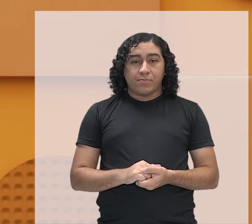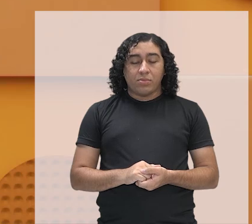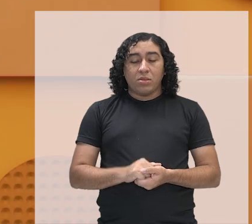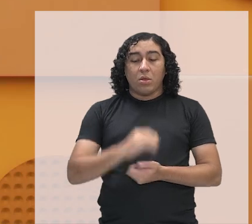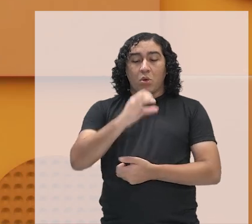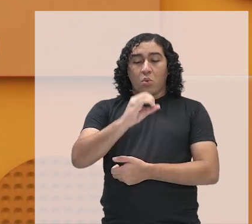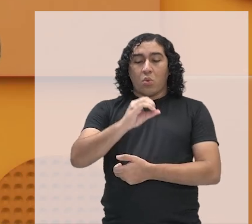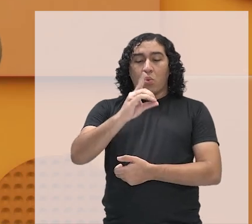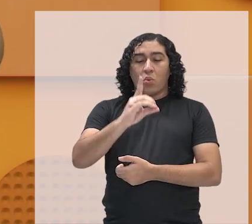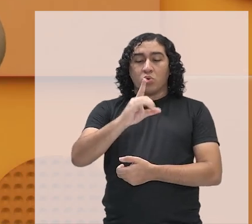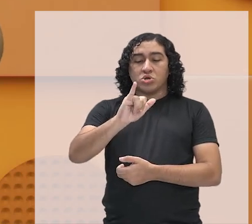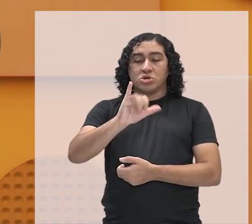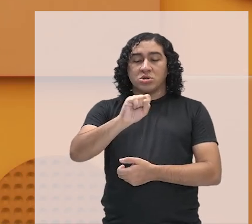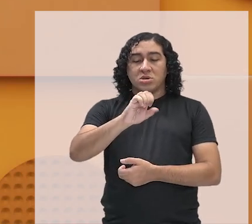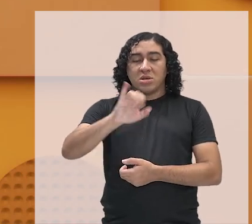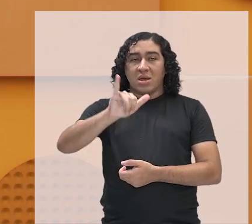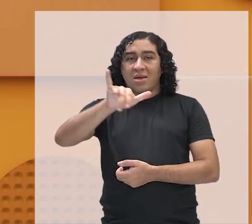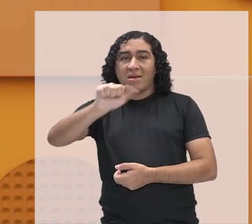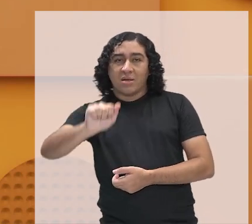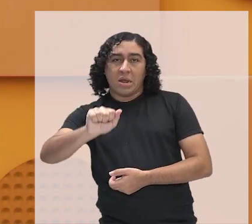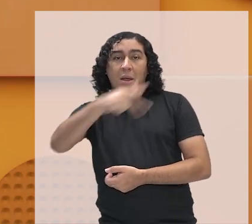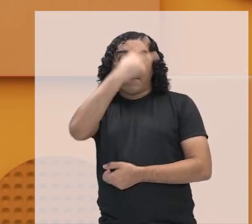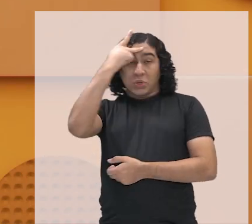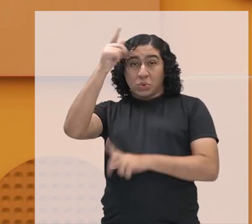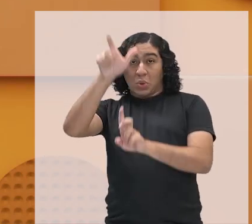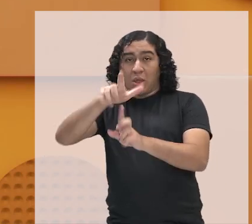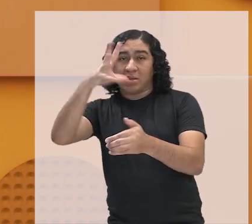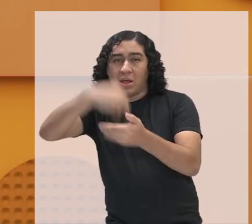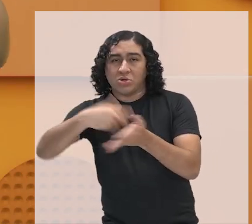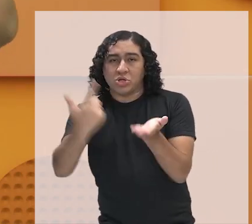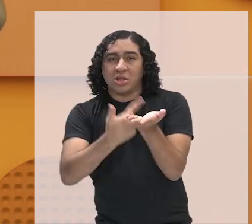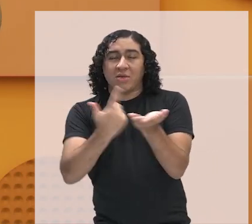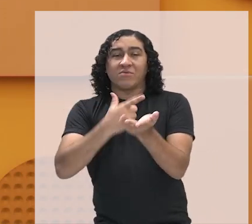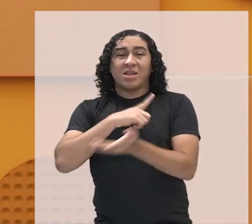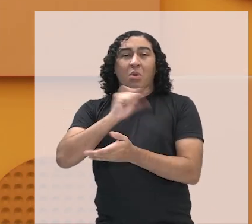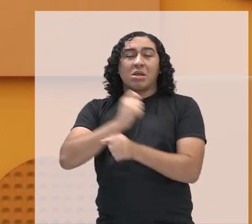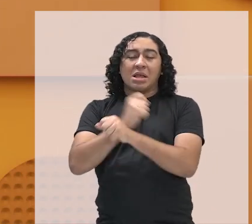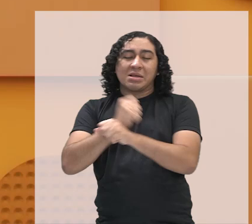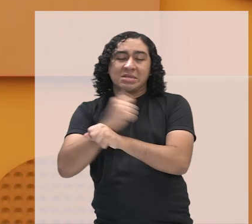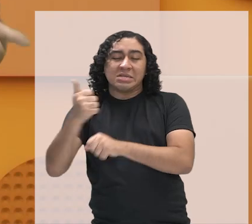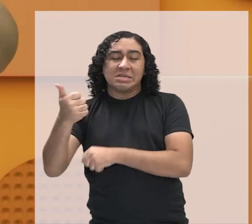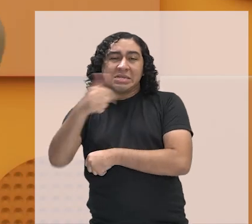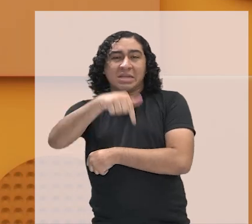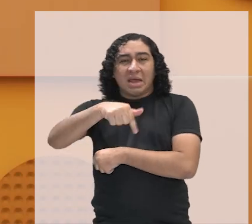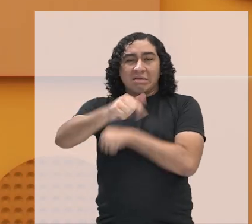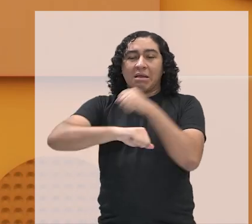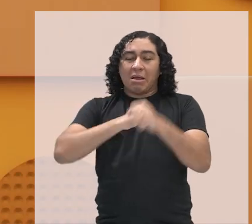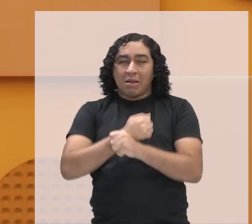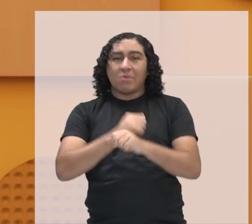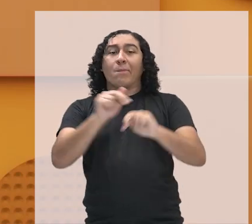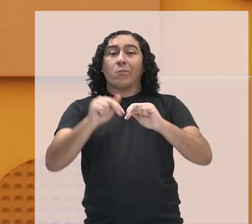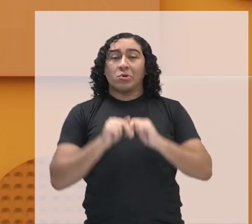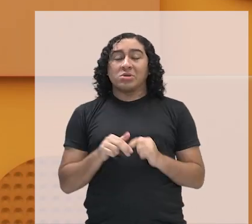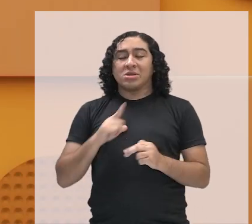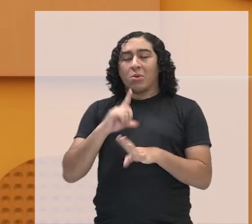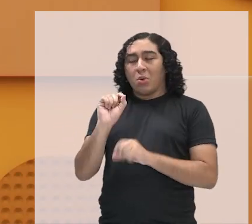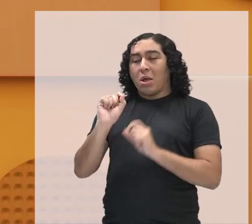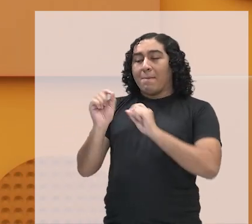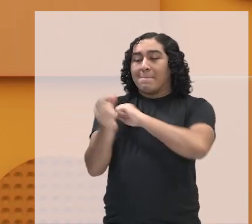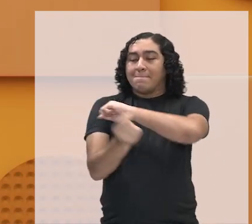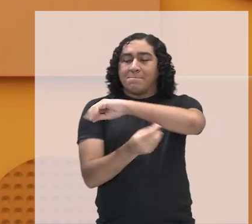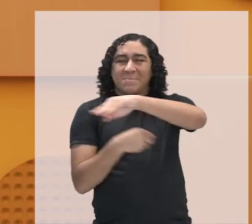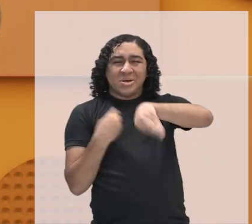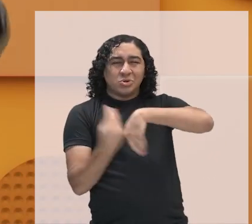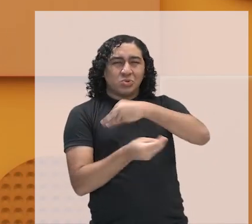o Ulisses, ele demora 17 anos voltando para casa e tem várias aventuras. Por isso, então, essa mistura